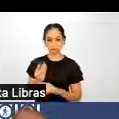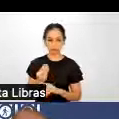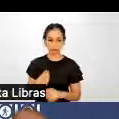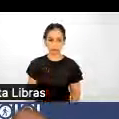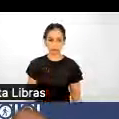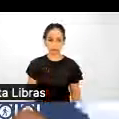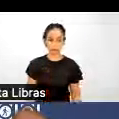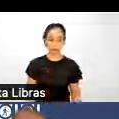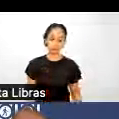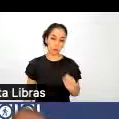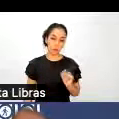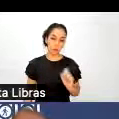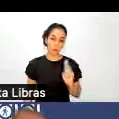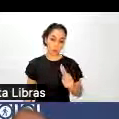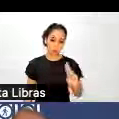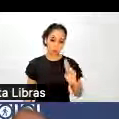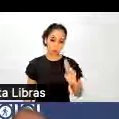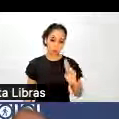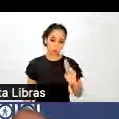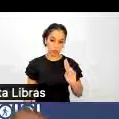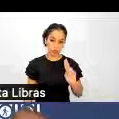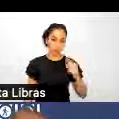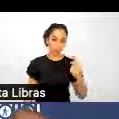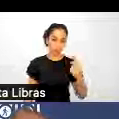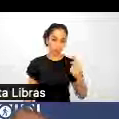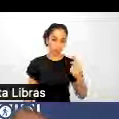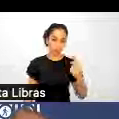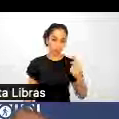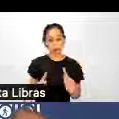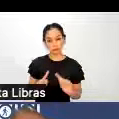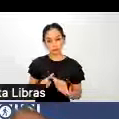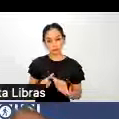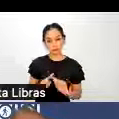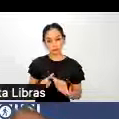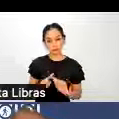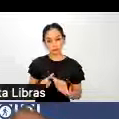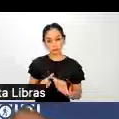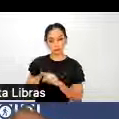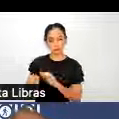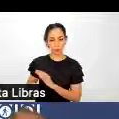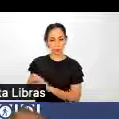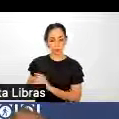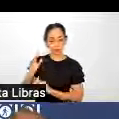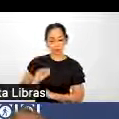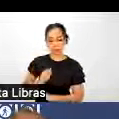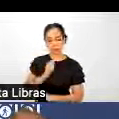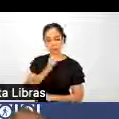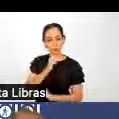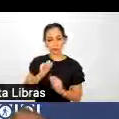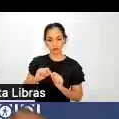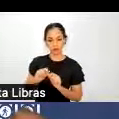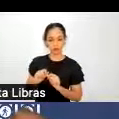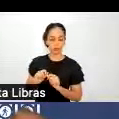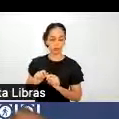um mobiliário que vai ser reaproveitado depois também, mas a obra civil ainda não foi feita, né, de elevação, nova drenagem,